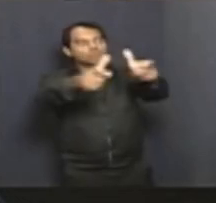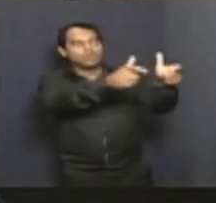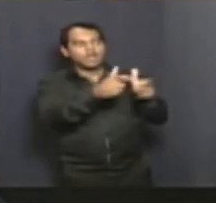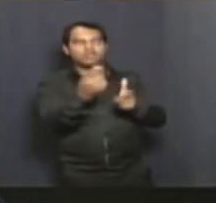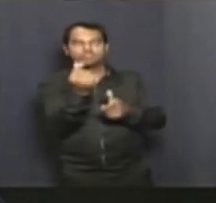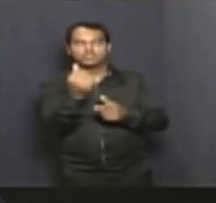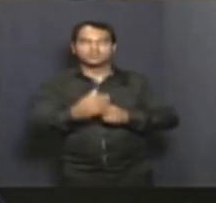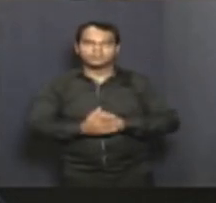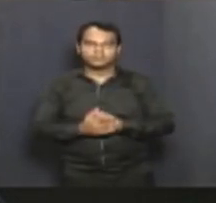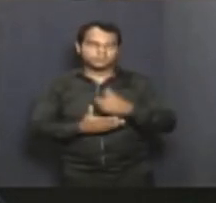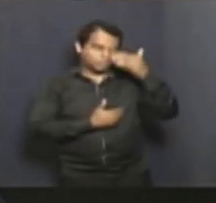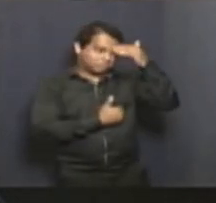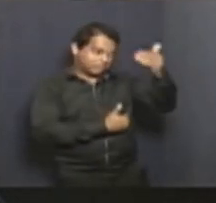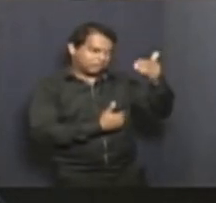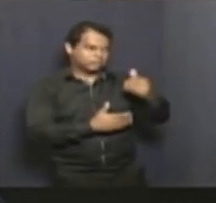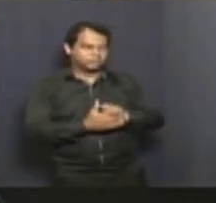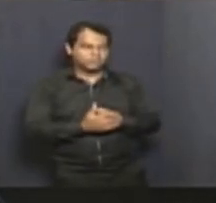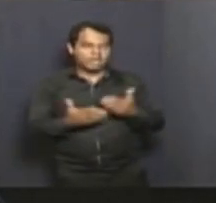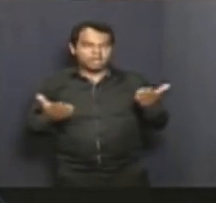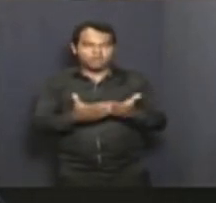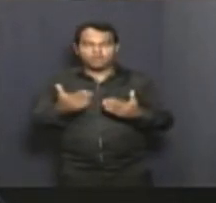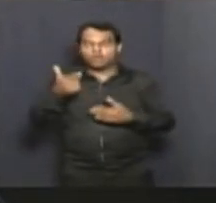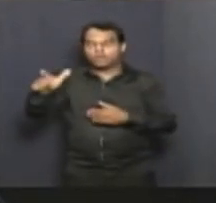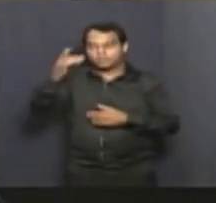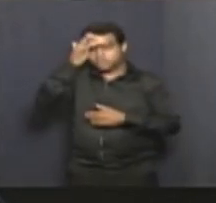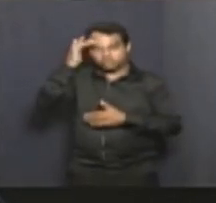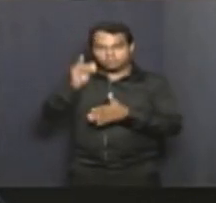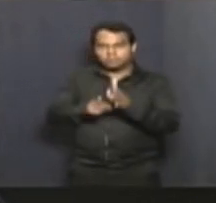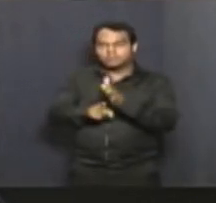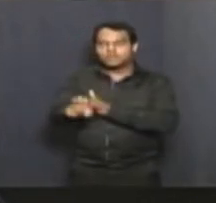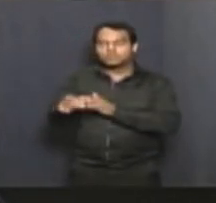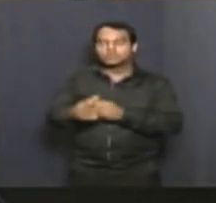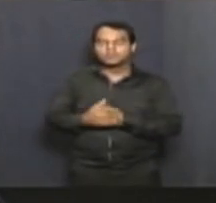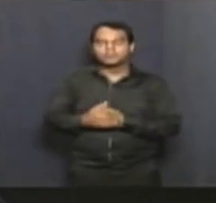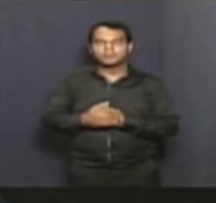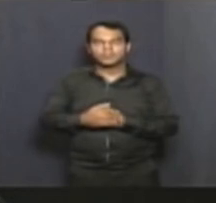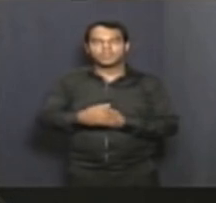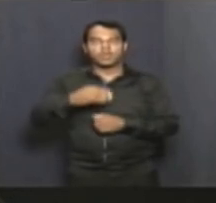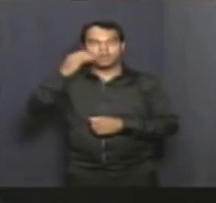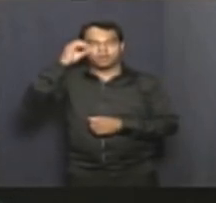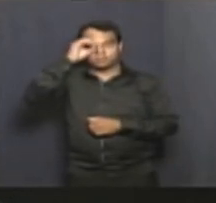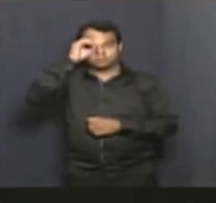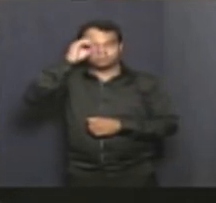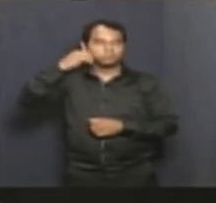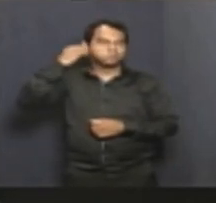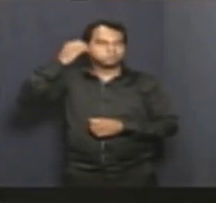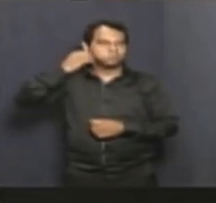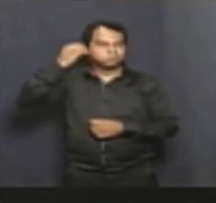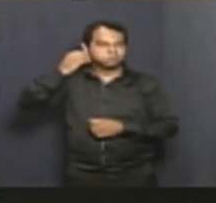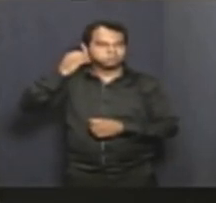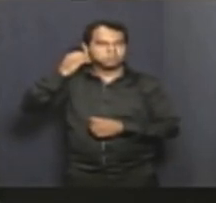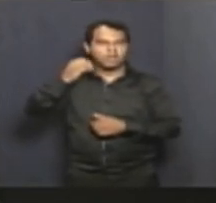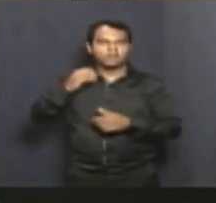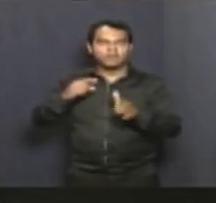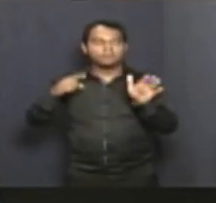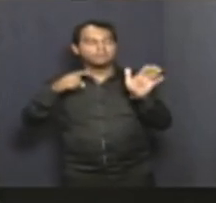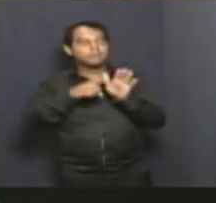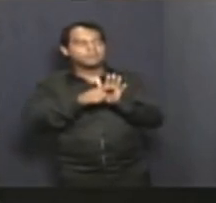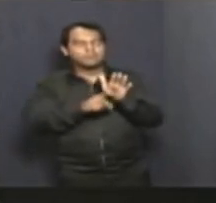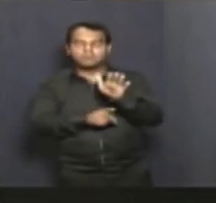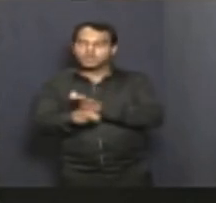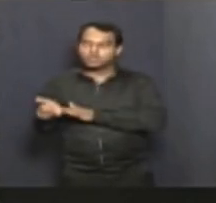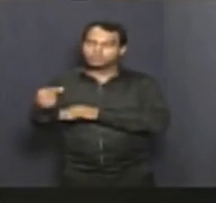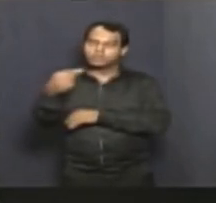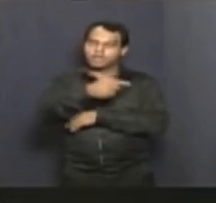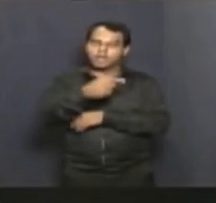candidatos agora quem faz a pergunta é o candidato juiz odilon o candidato reinaldo azambuja respondeu